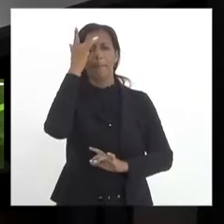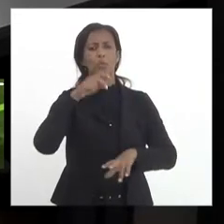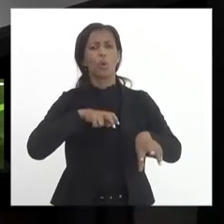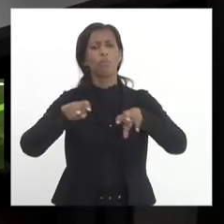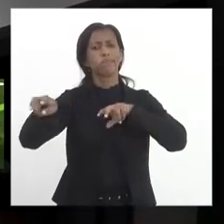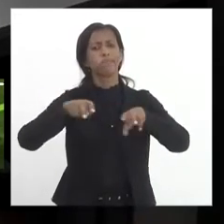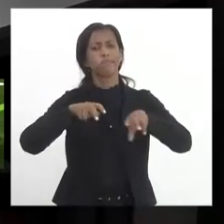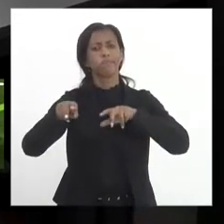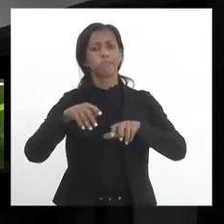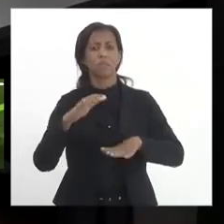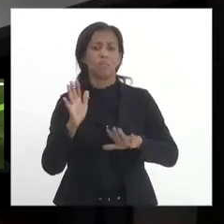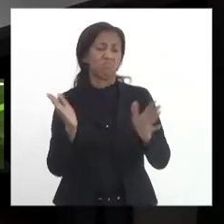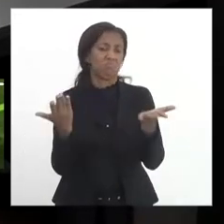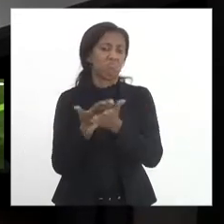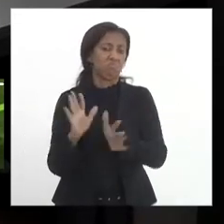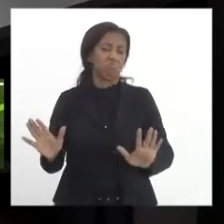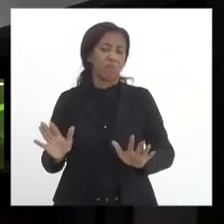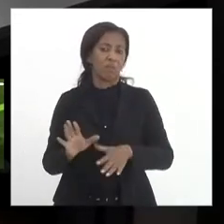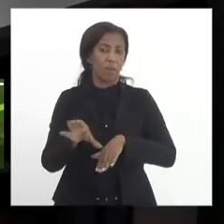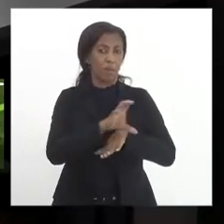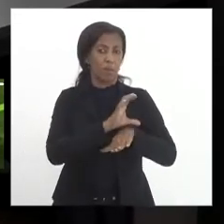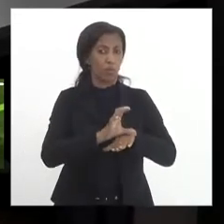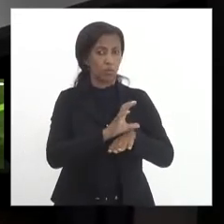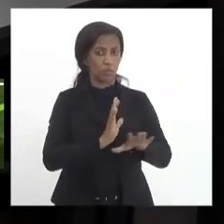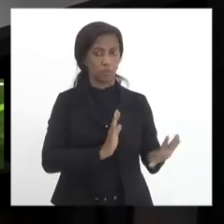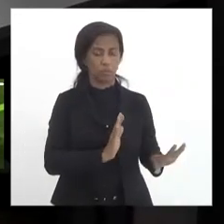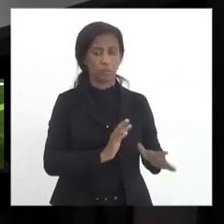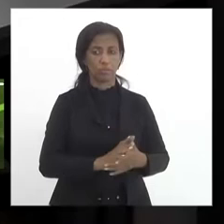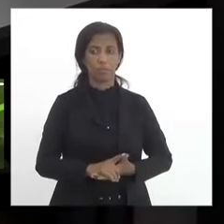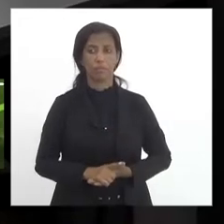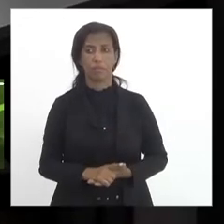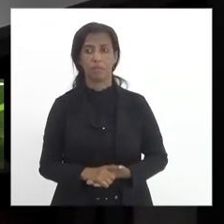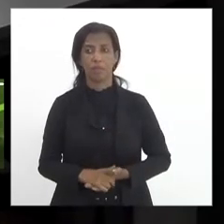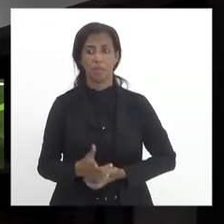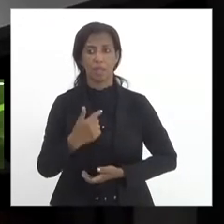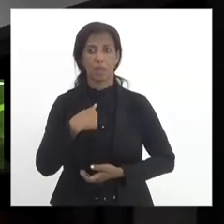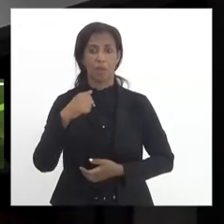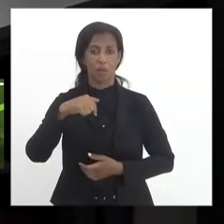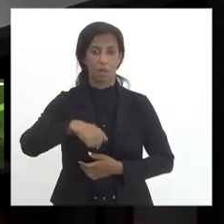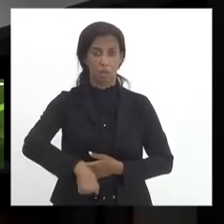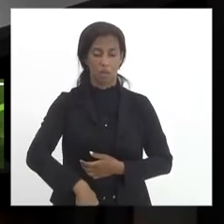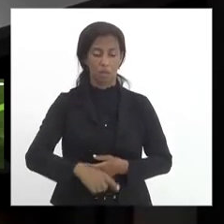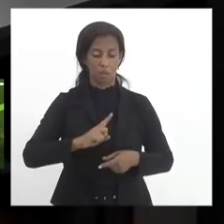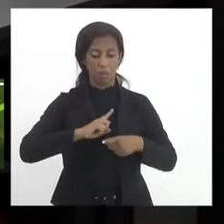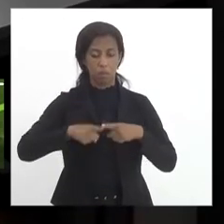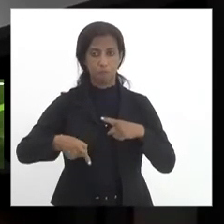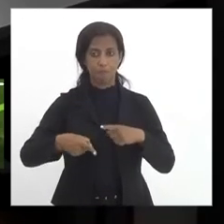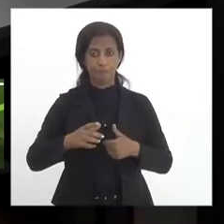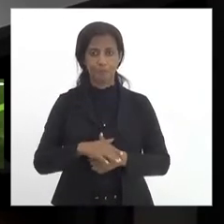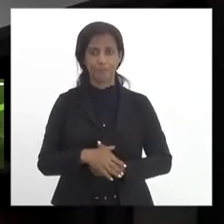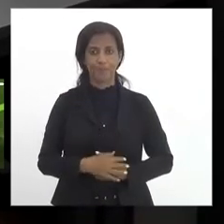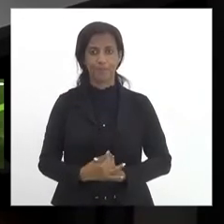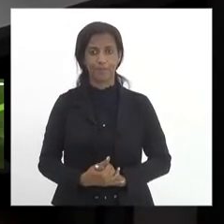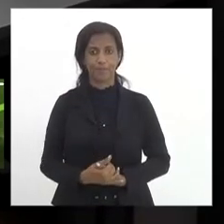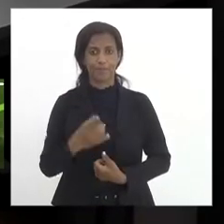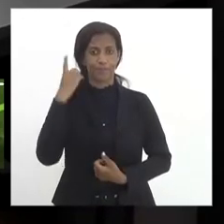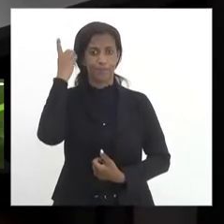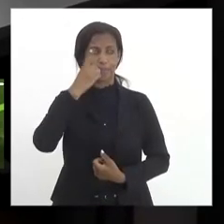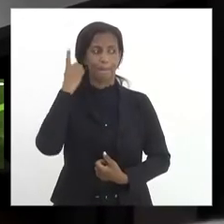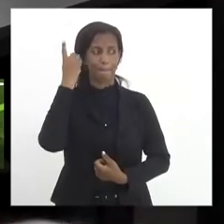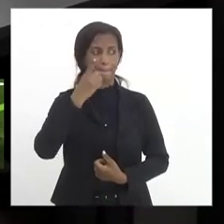acabou. Cerramos o assunto, vai pela inconstitucionalidade. E eu aqui estaria impedindo o